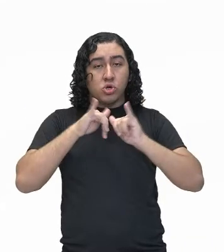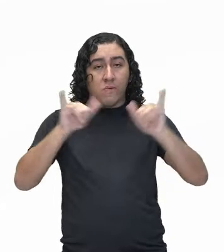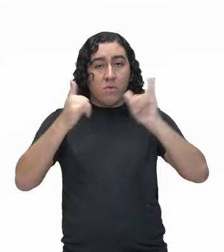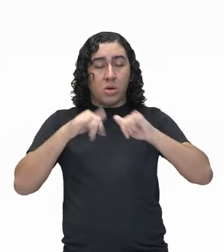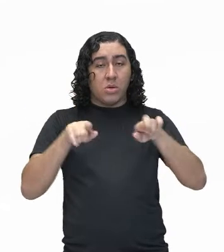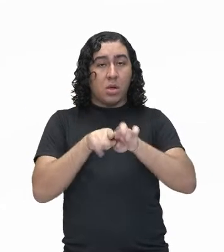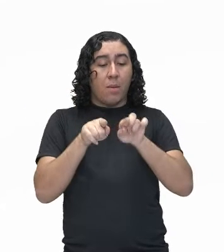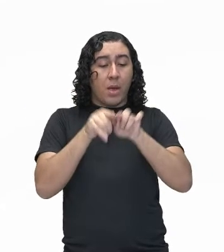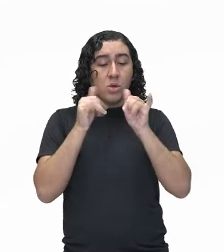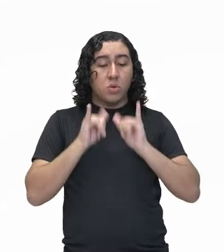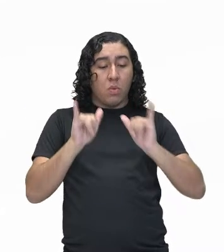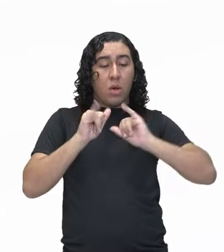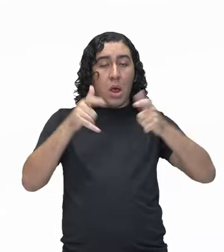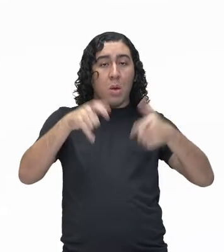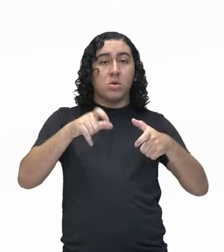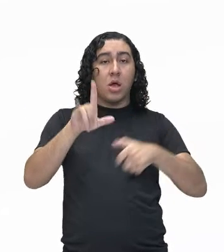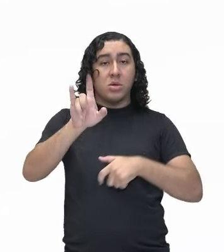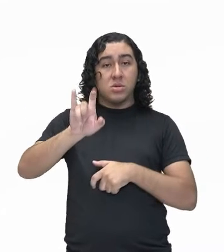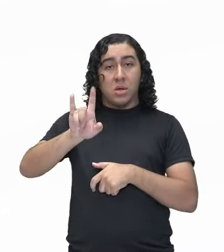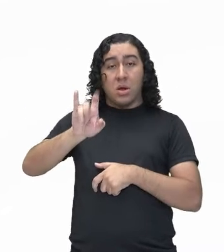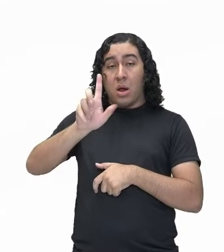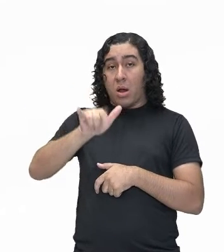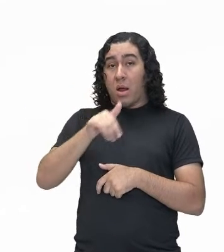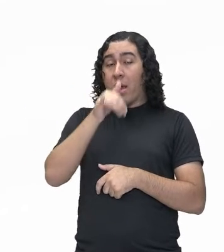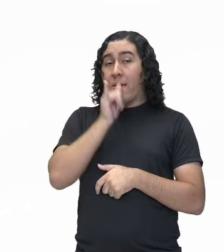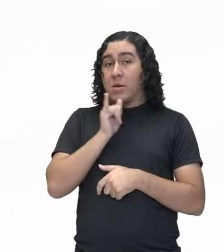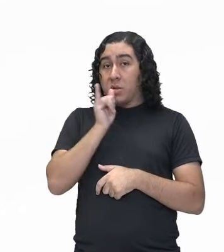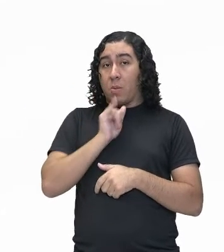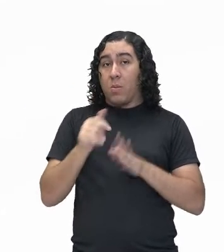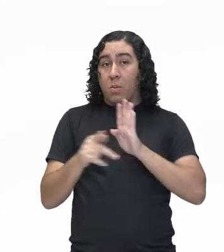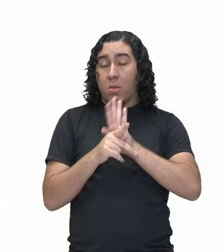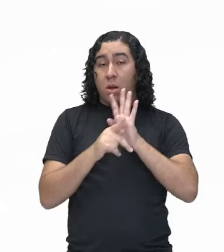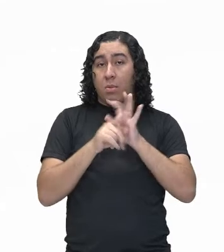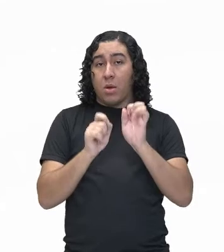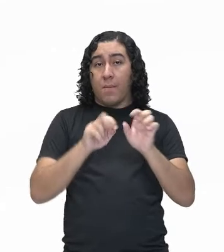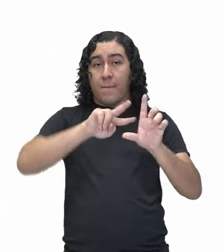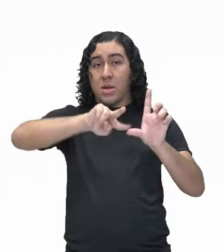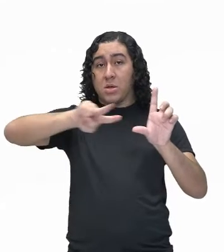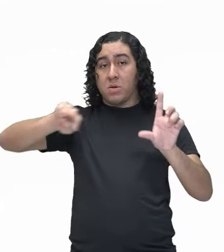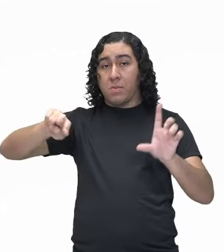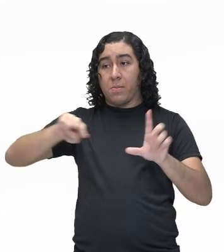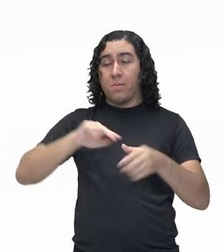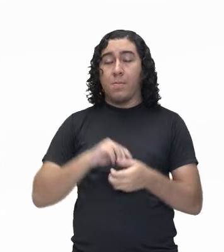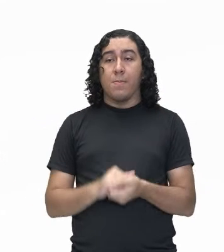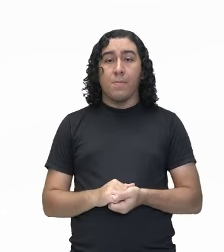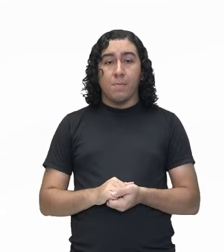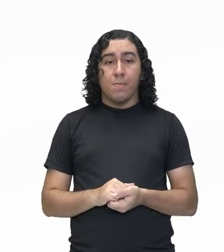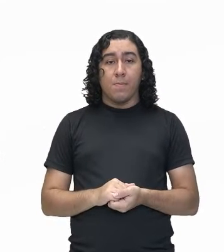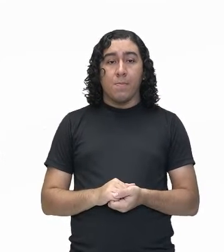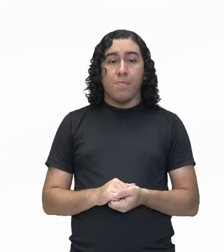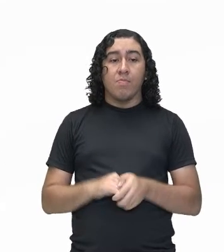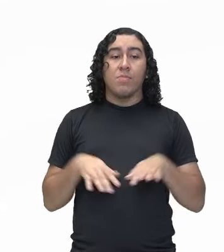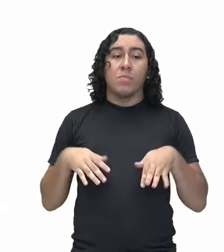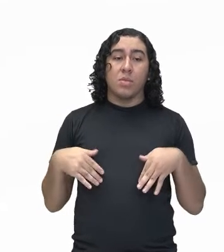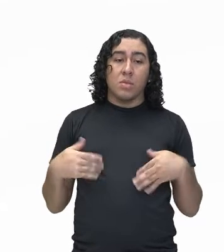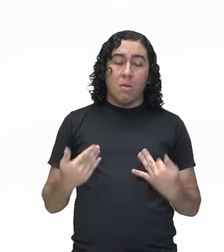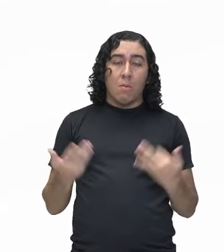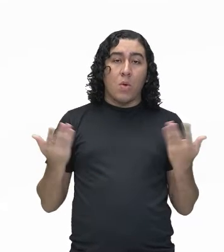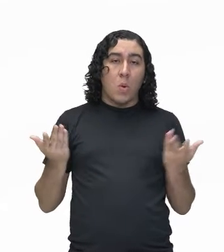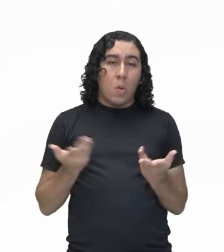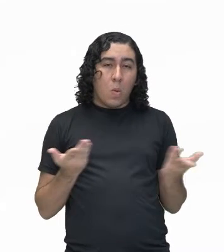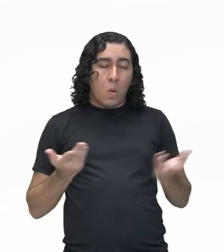no Instagram são alguns dos exemplos de mídia digital. Então, hoje